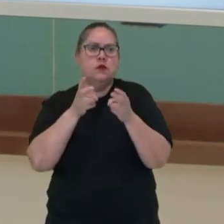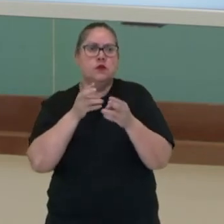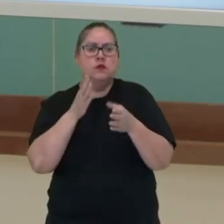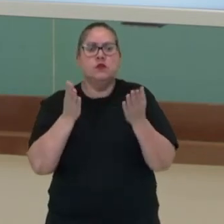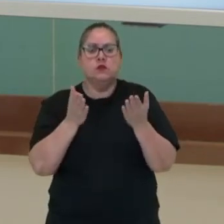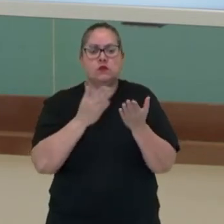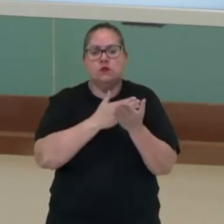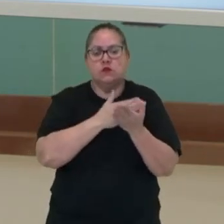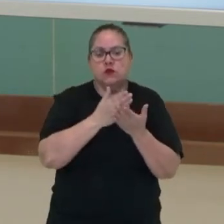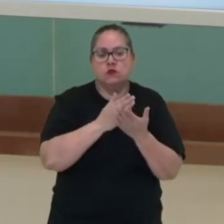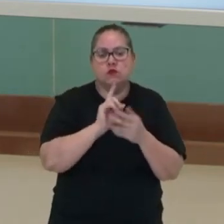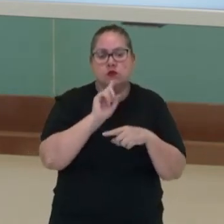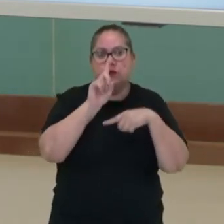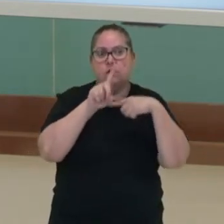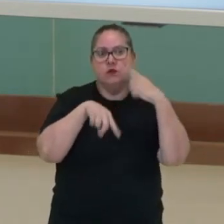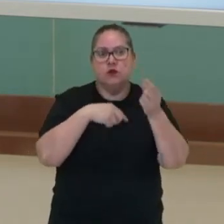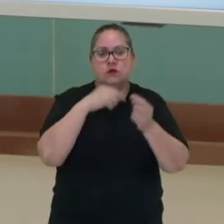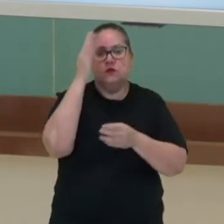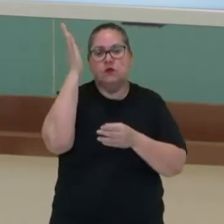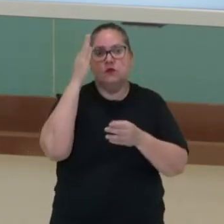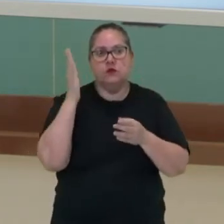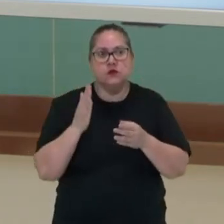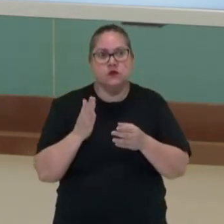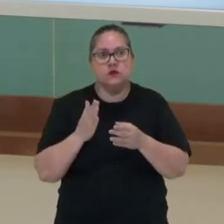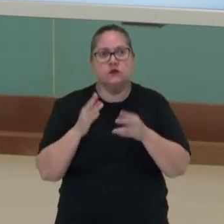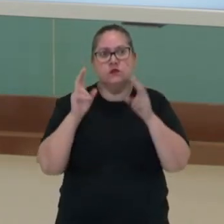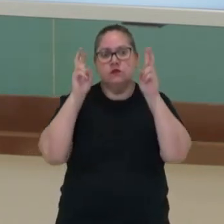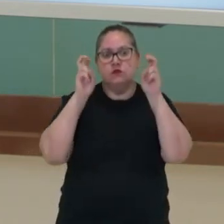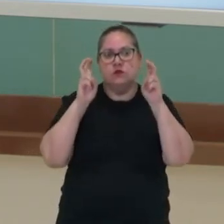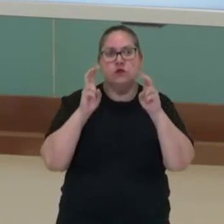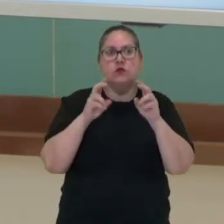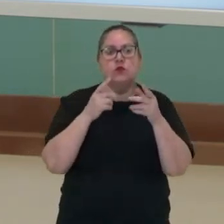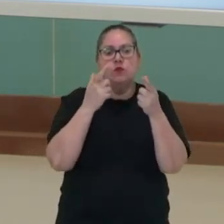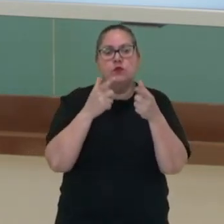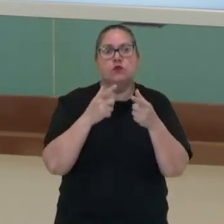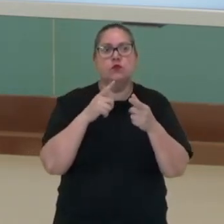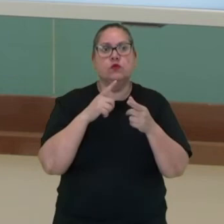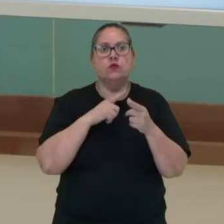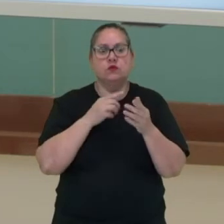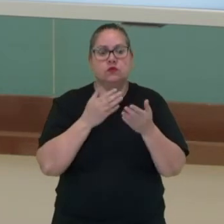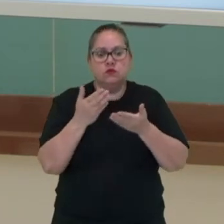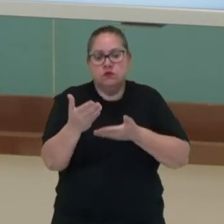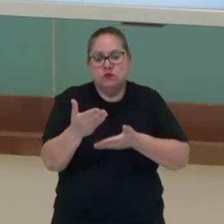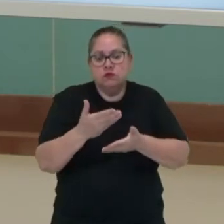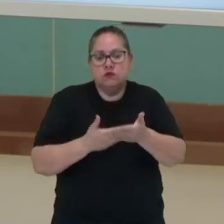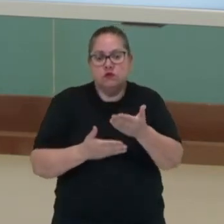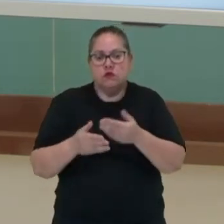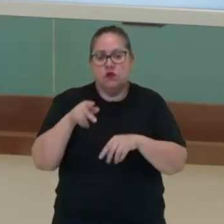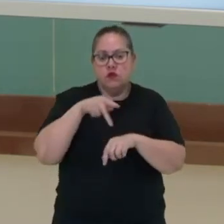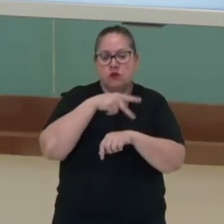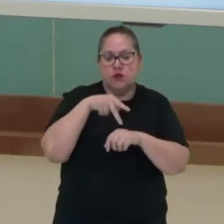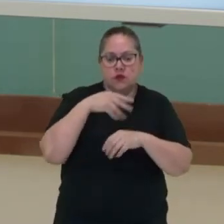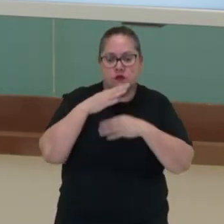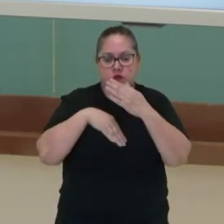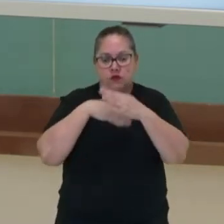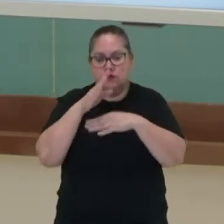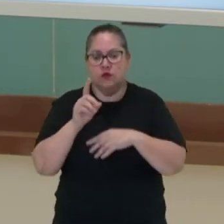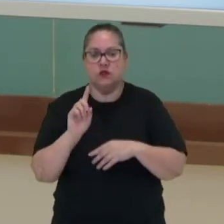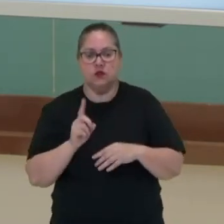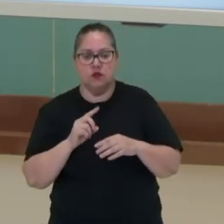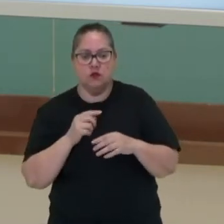mesmo começando depois, o Brasil se encaixa nessa temática, onde temos uma relação entre países desenvolvidos e